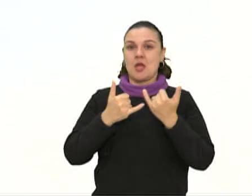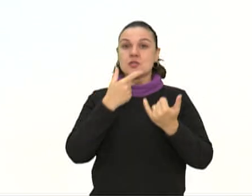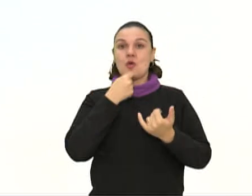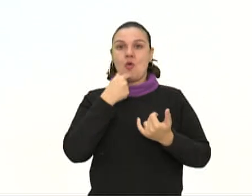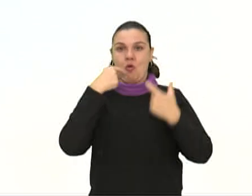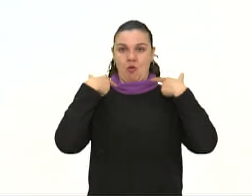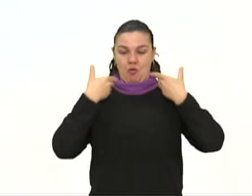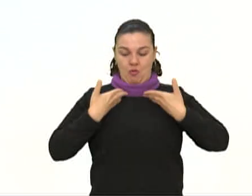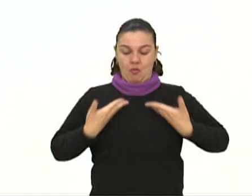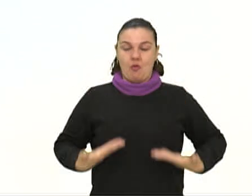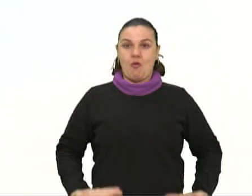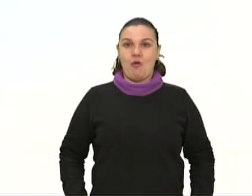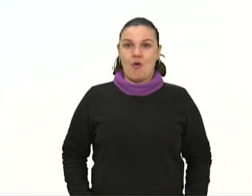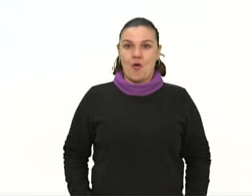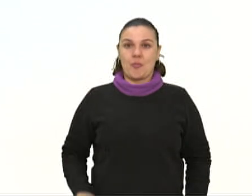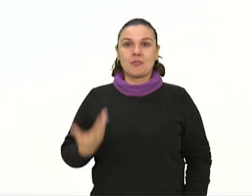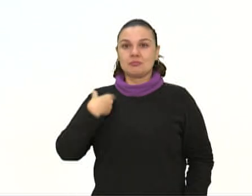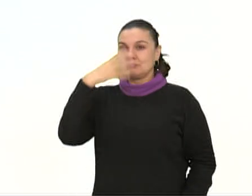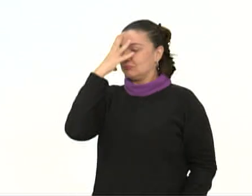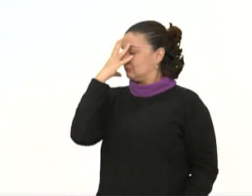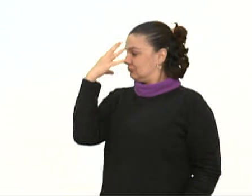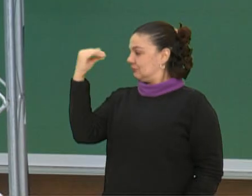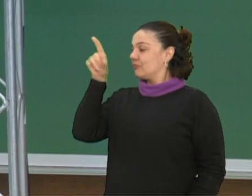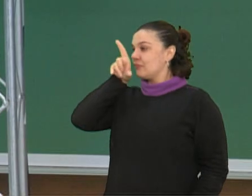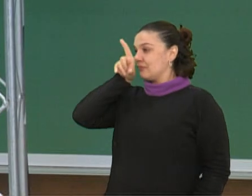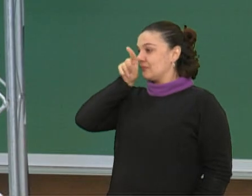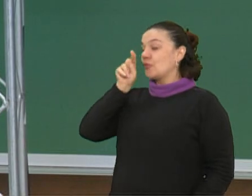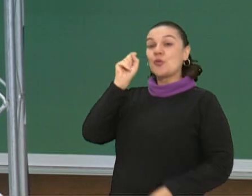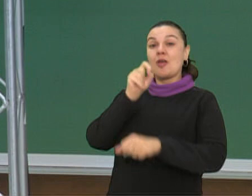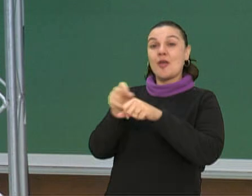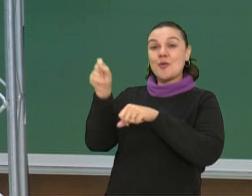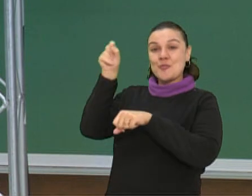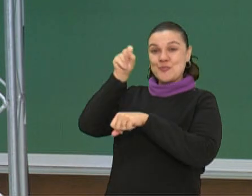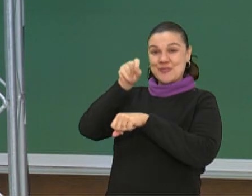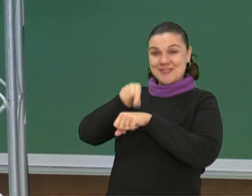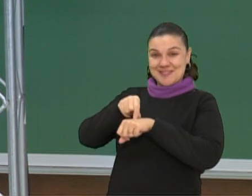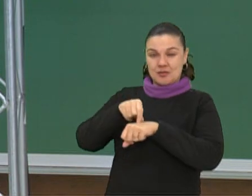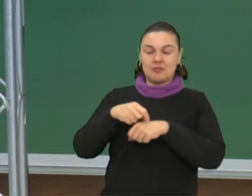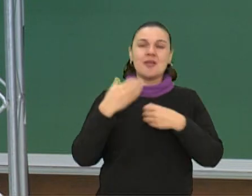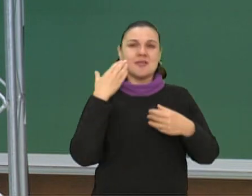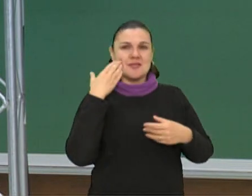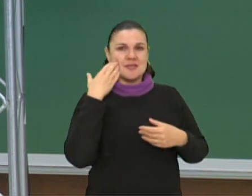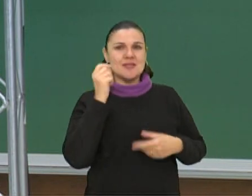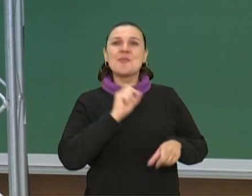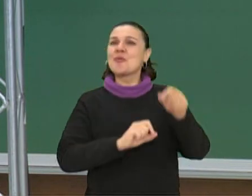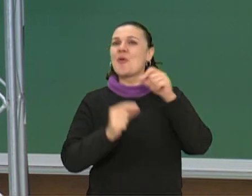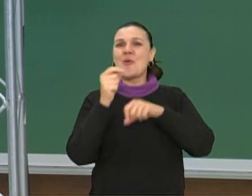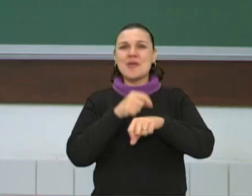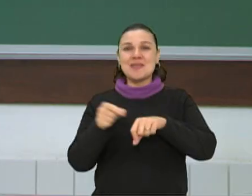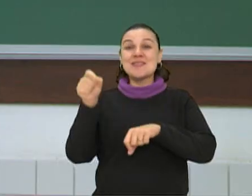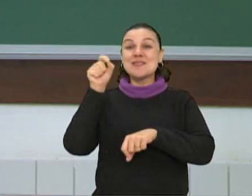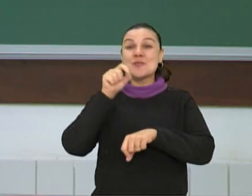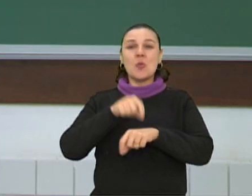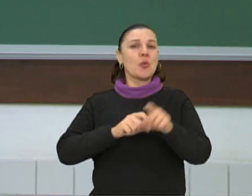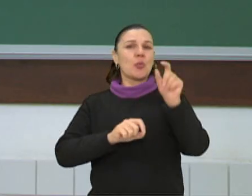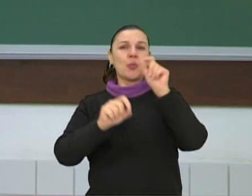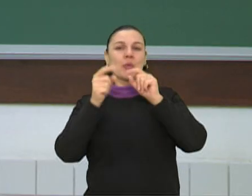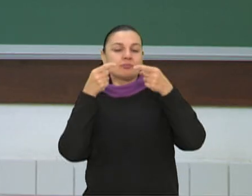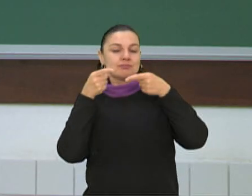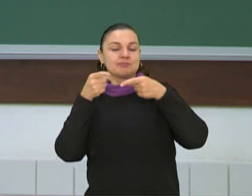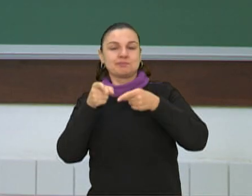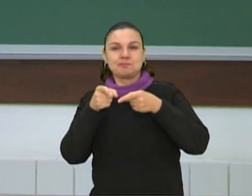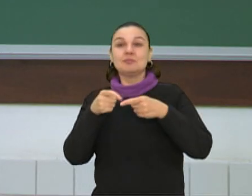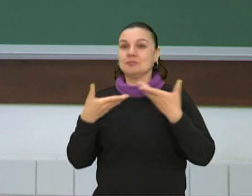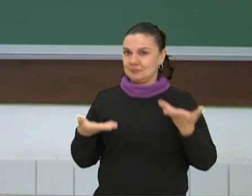do corpo de um homem com a cabeça do mosquito. E todos nós sabemos que mosquito é esse e contra o que nós temos